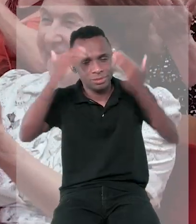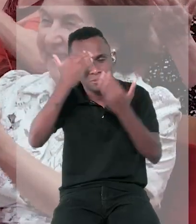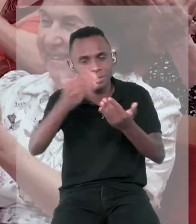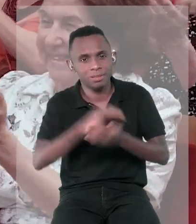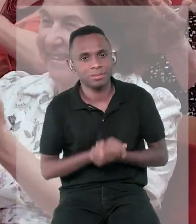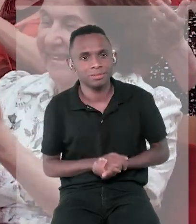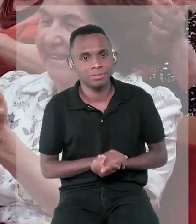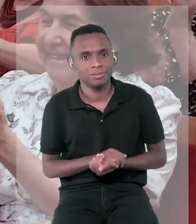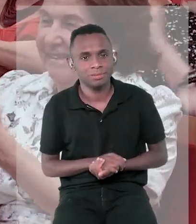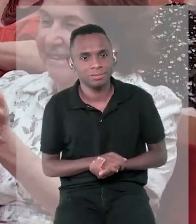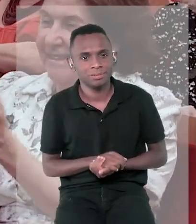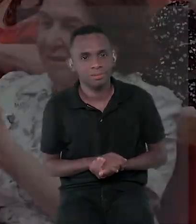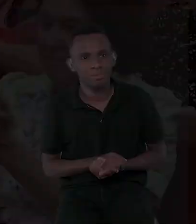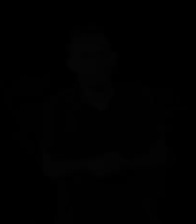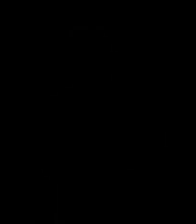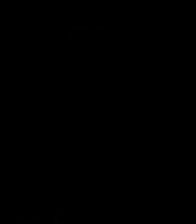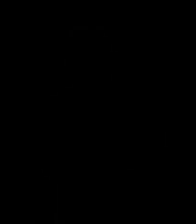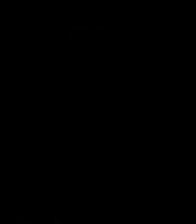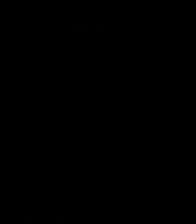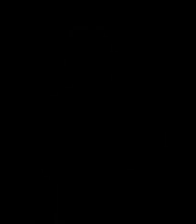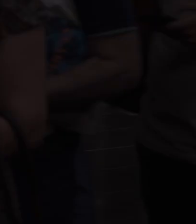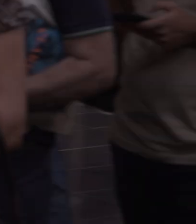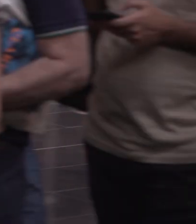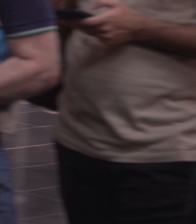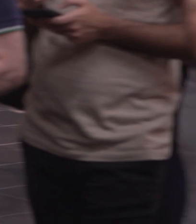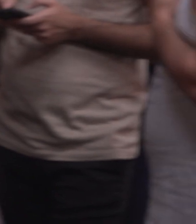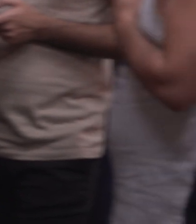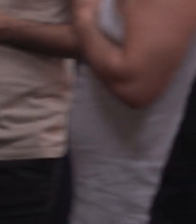atenção. A plateia se despede com aplausos.